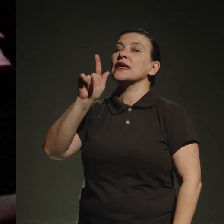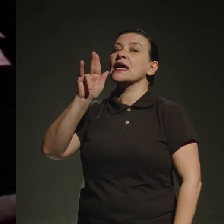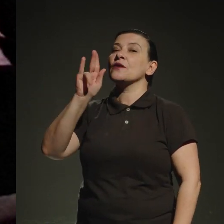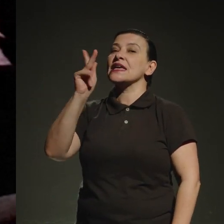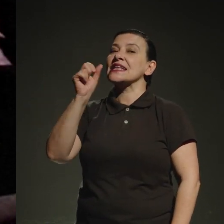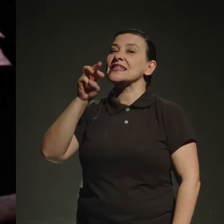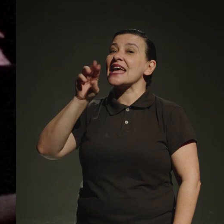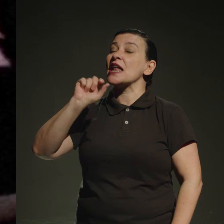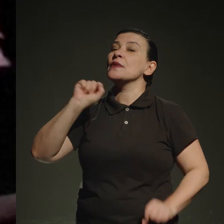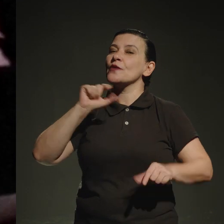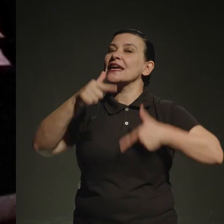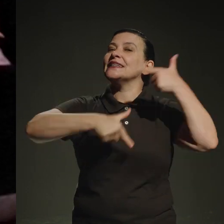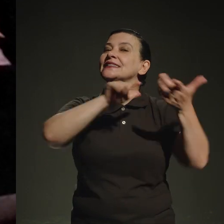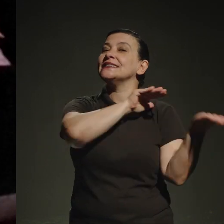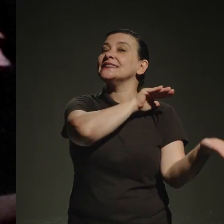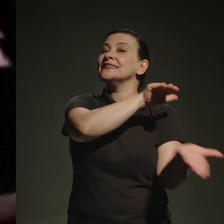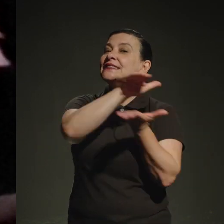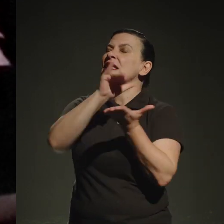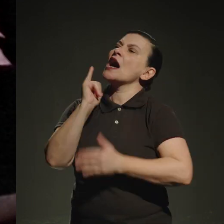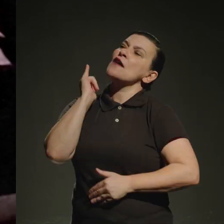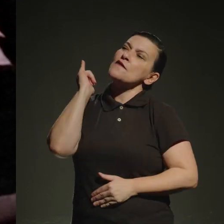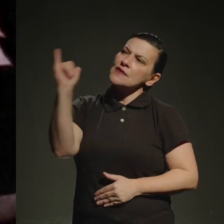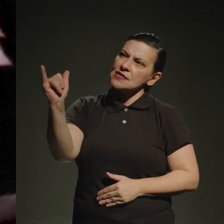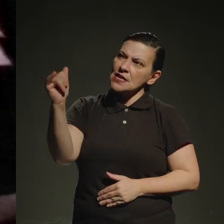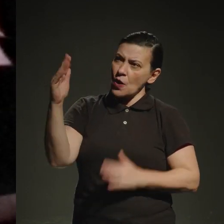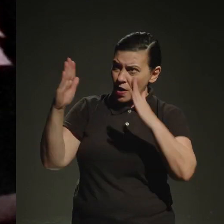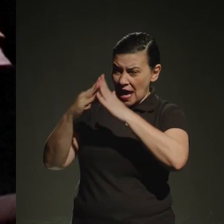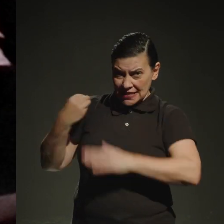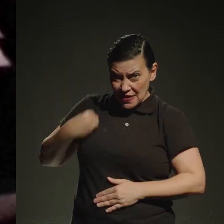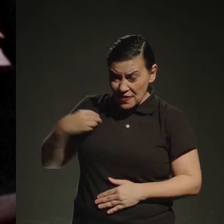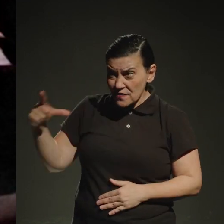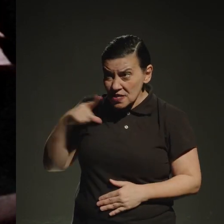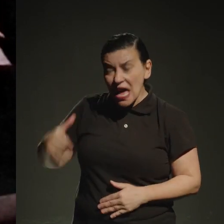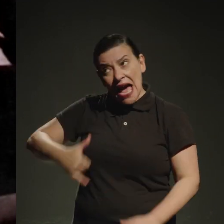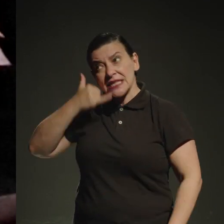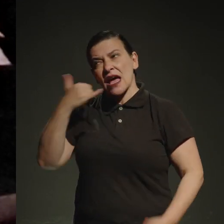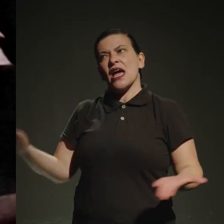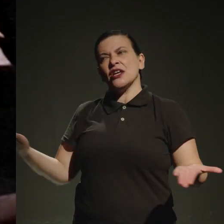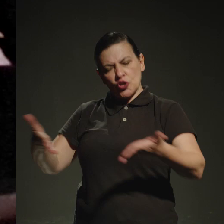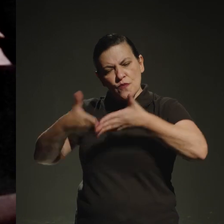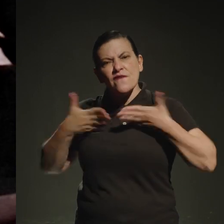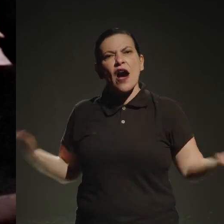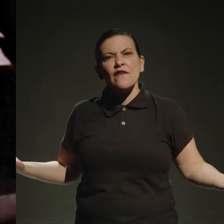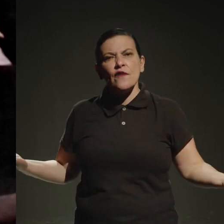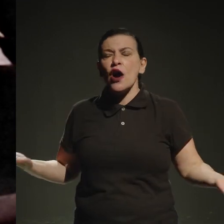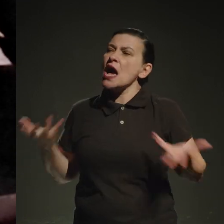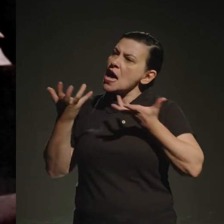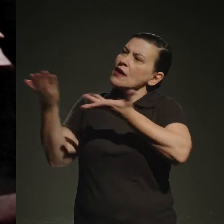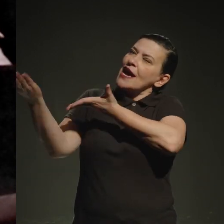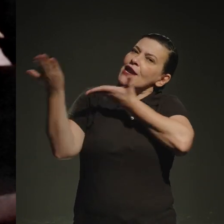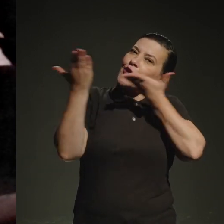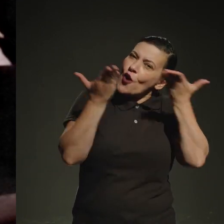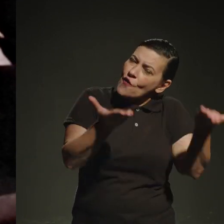Miguel, olha, aqui é o Guilherme, do almoxarifado. Escuta, Miguel, se você tá por aí mesmo, atende,